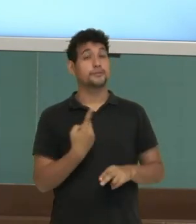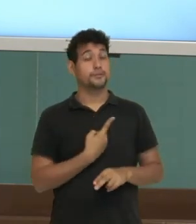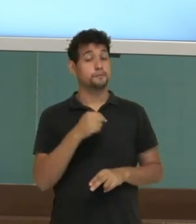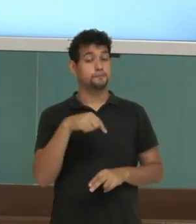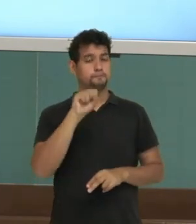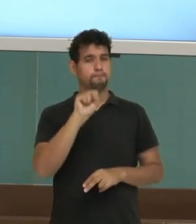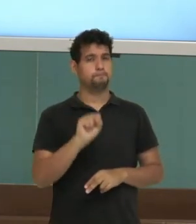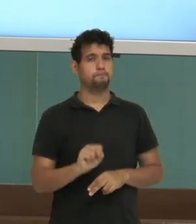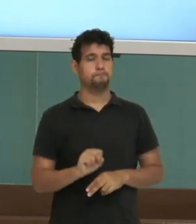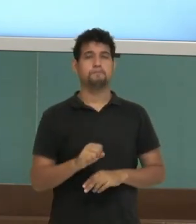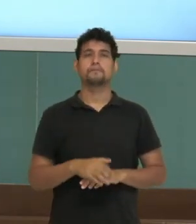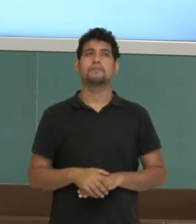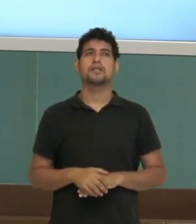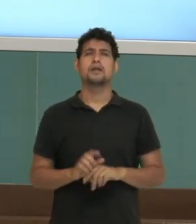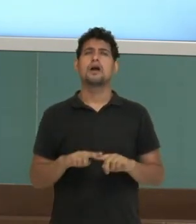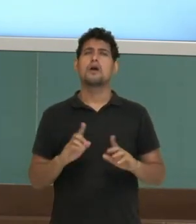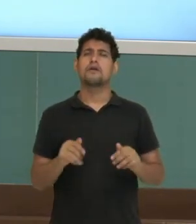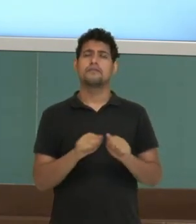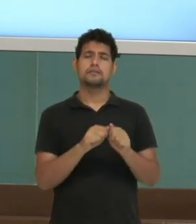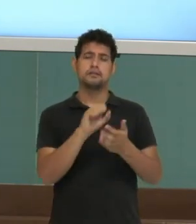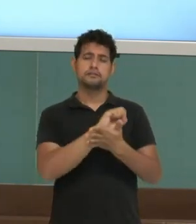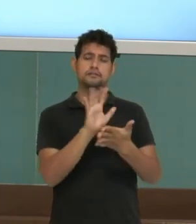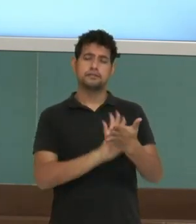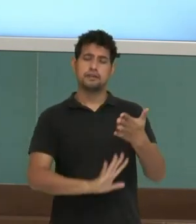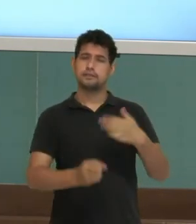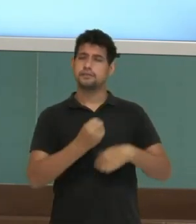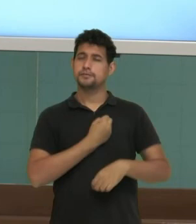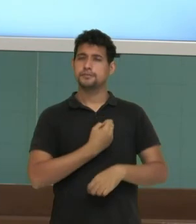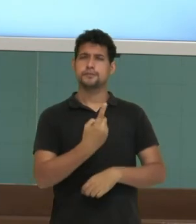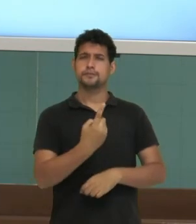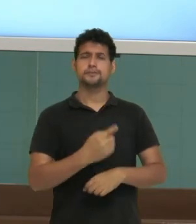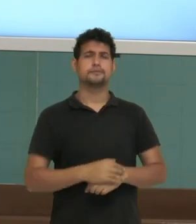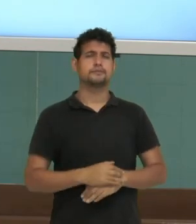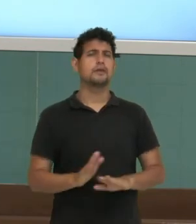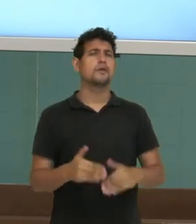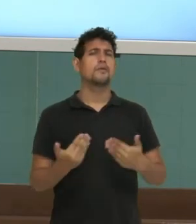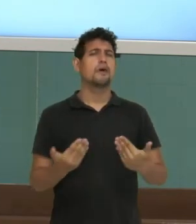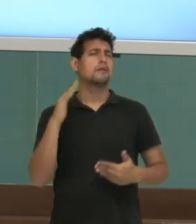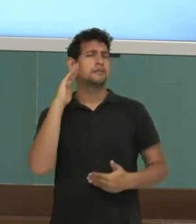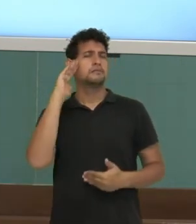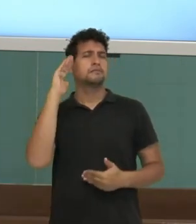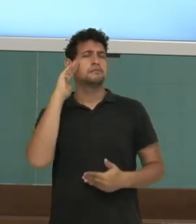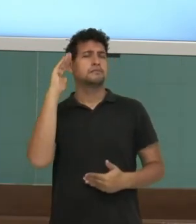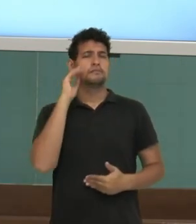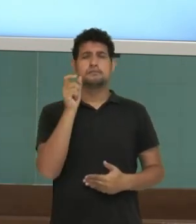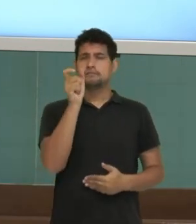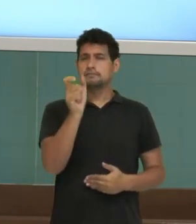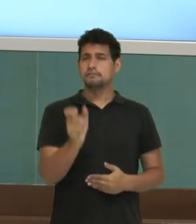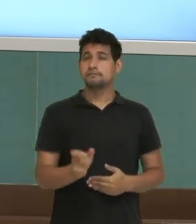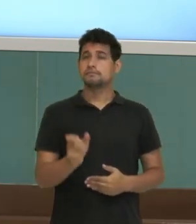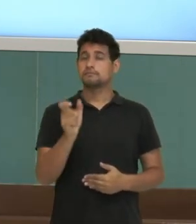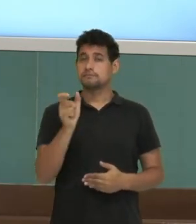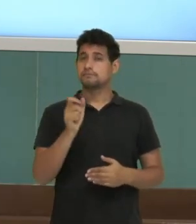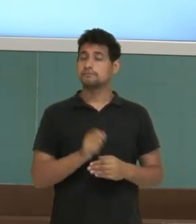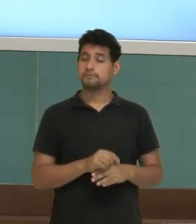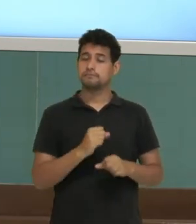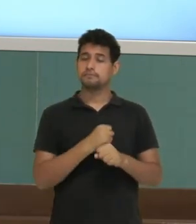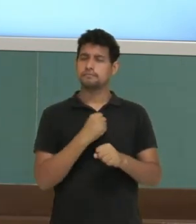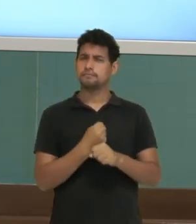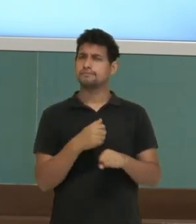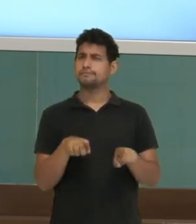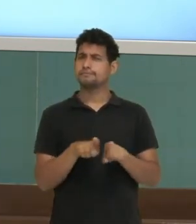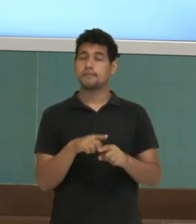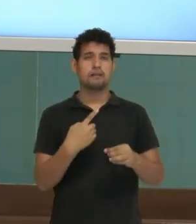hemisfério. E nós vamos para a nossa atividade número 1. Quais são as principais características das estações do ano